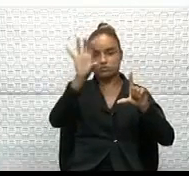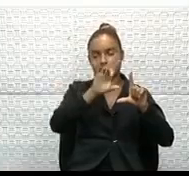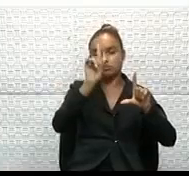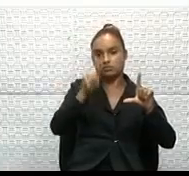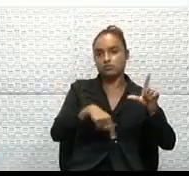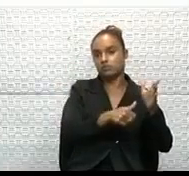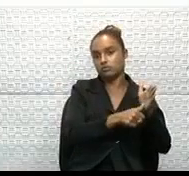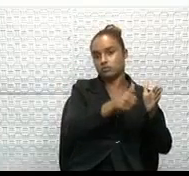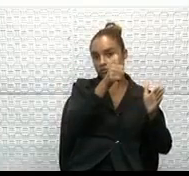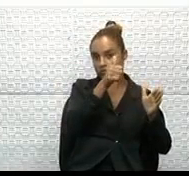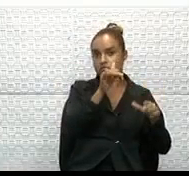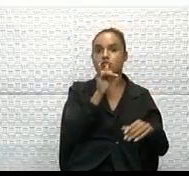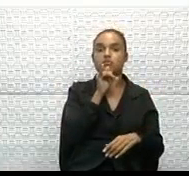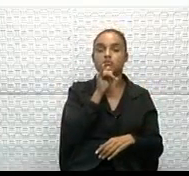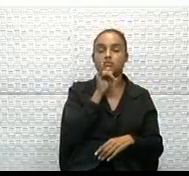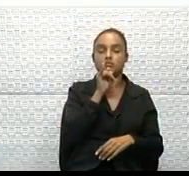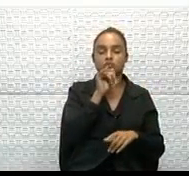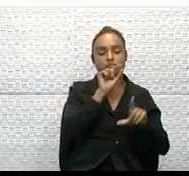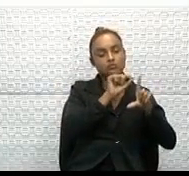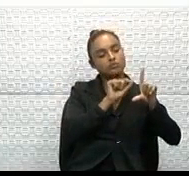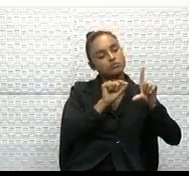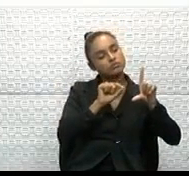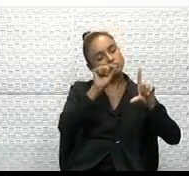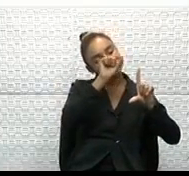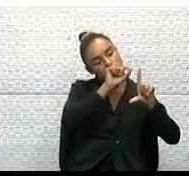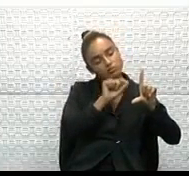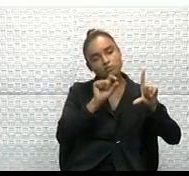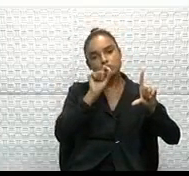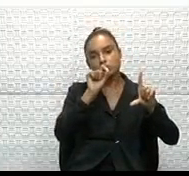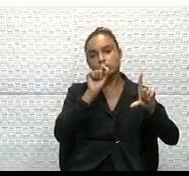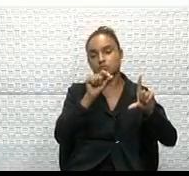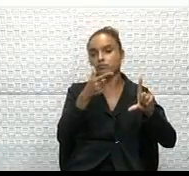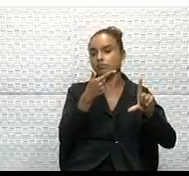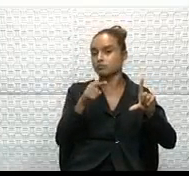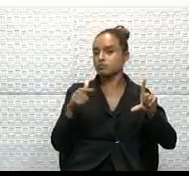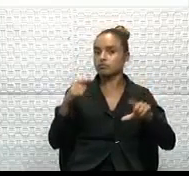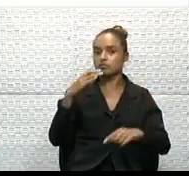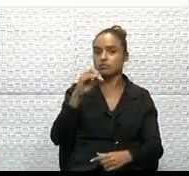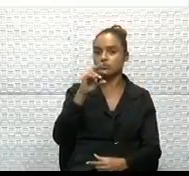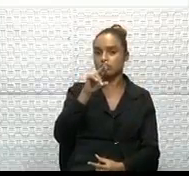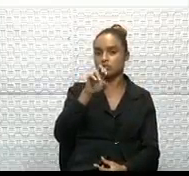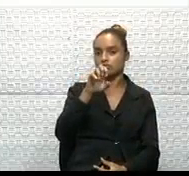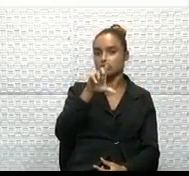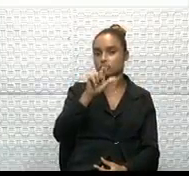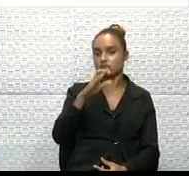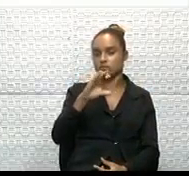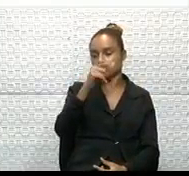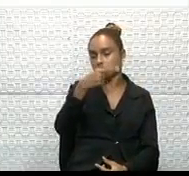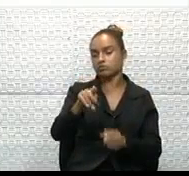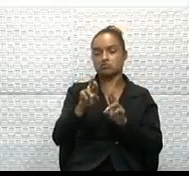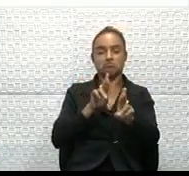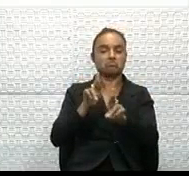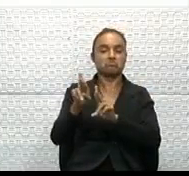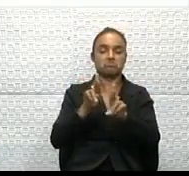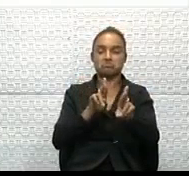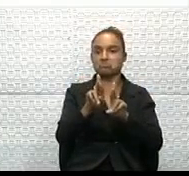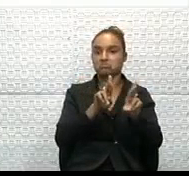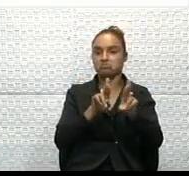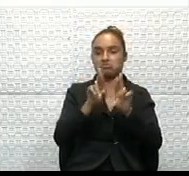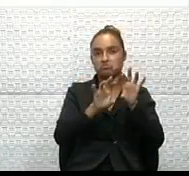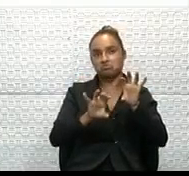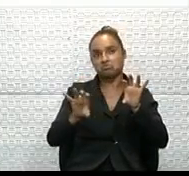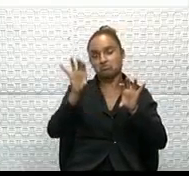primeiro caso, nessa imagem, nós dizemos que não existe correlação. Sem correlação. Perceba